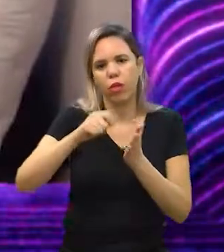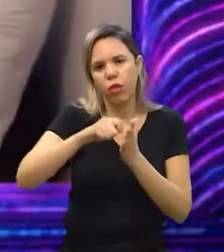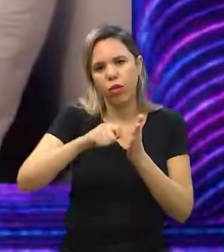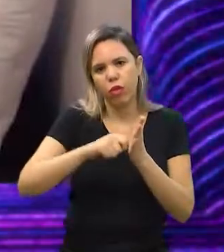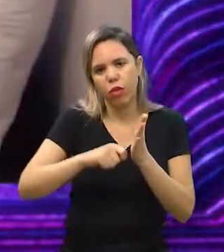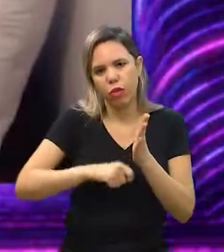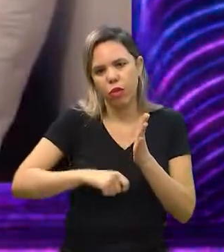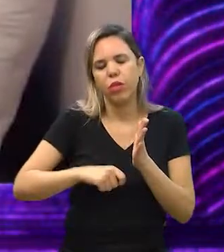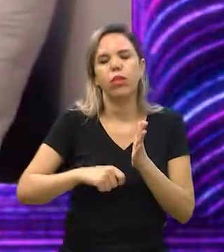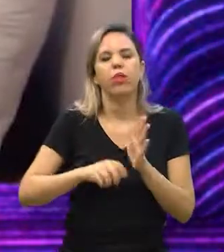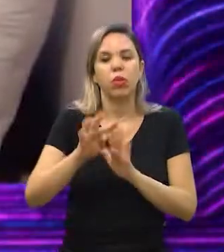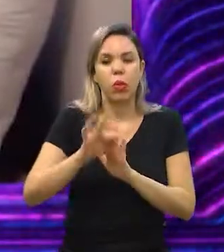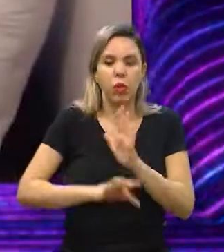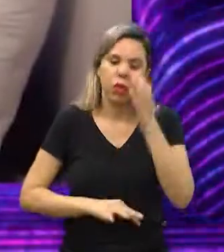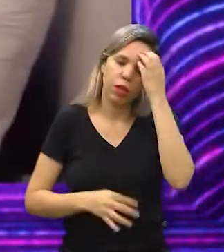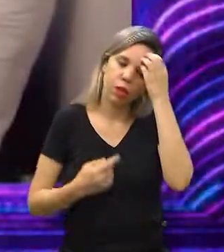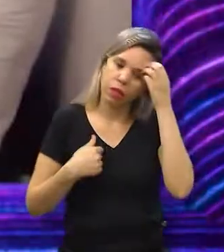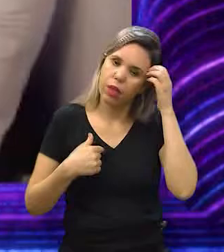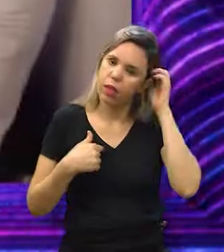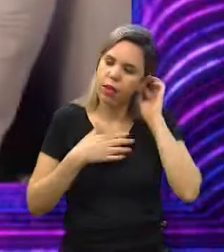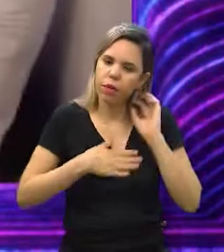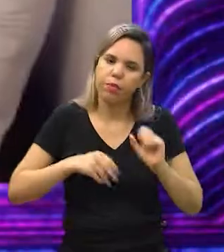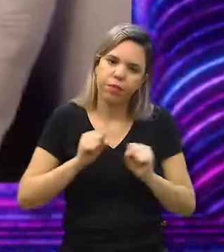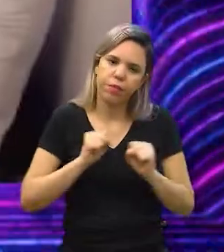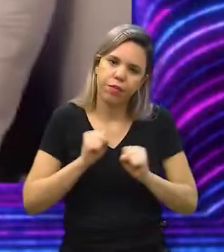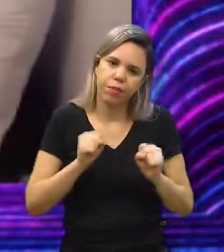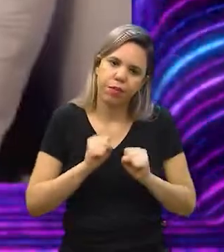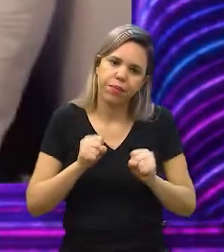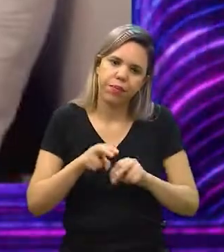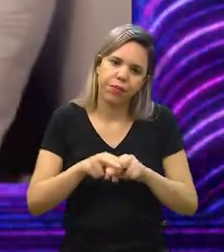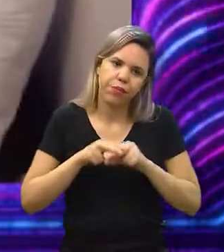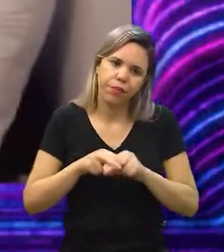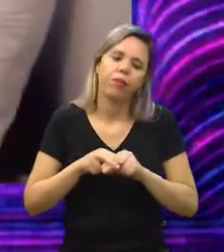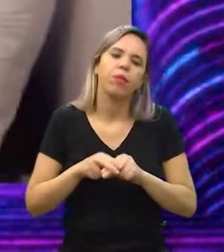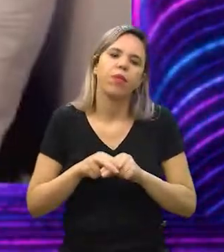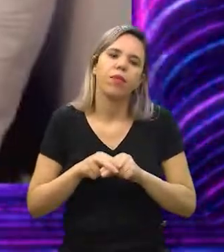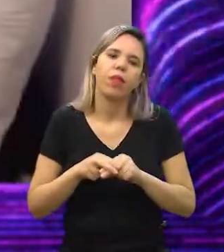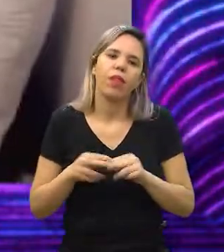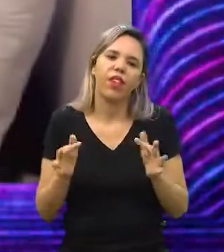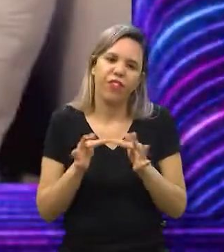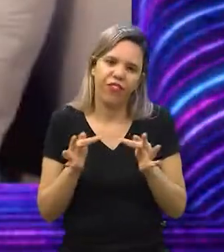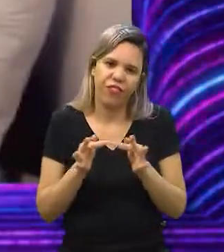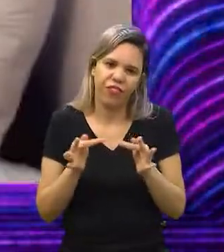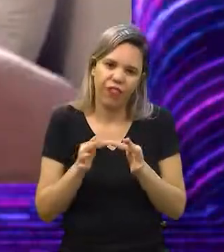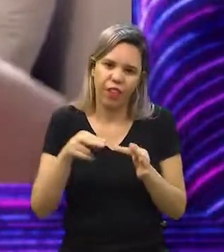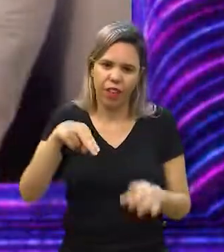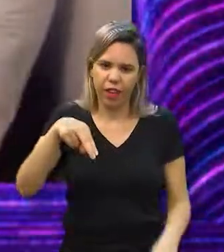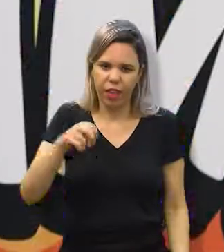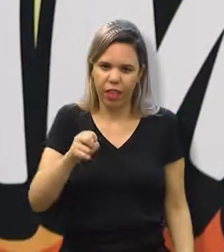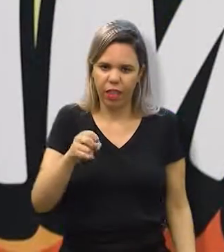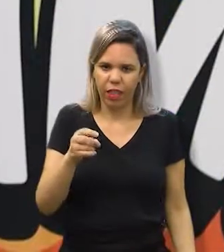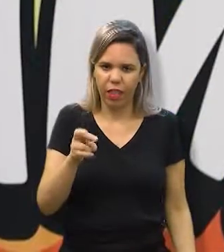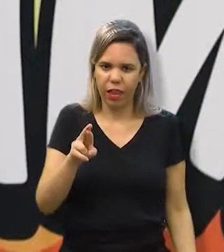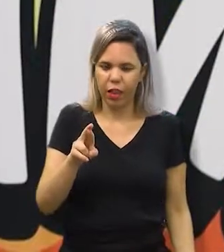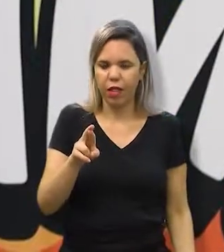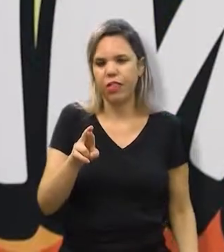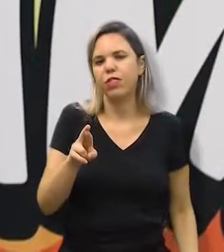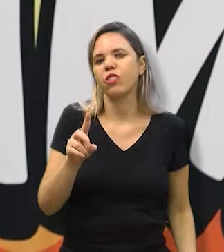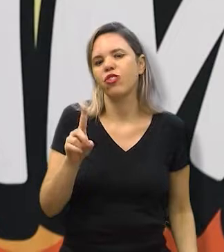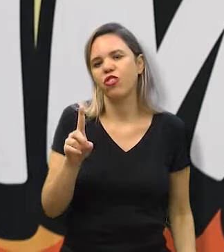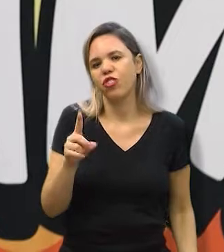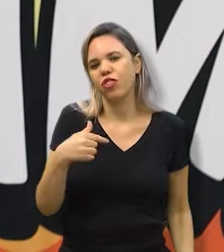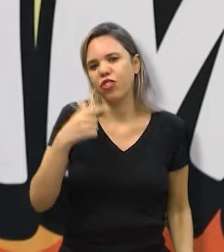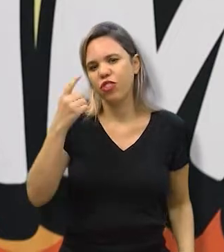roteiros, com redação publicitária institucional, e eu sou apaixonada por física quântica. Eu sou nerd. Bem falar a verdade, eu sou bem